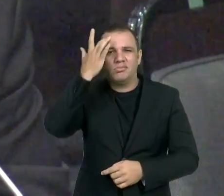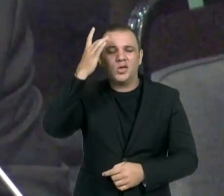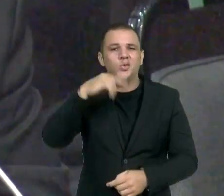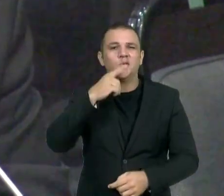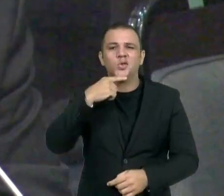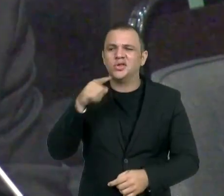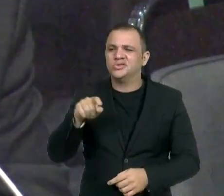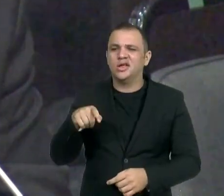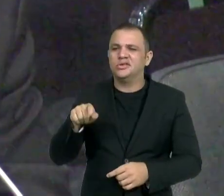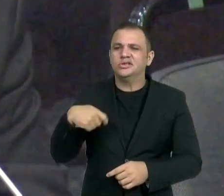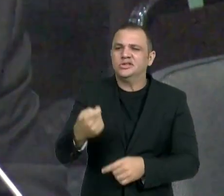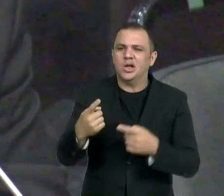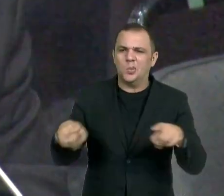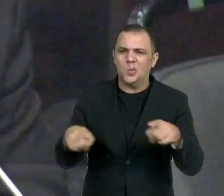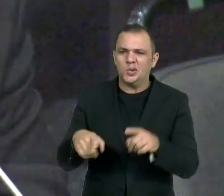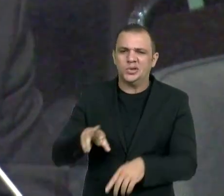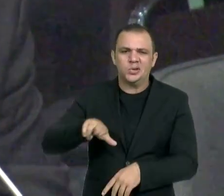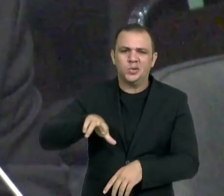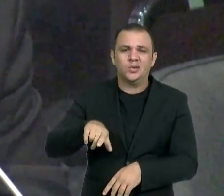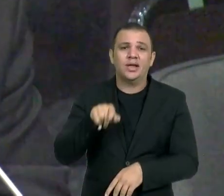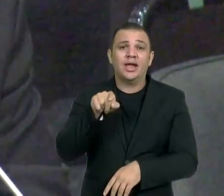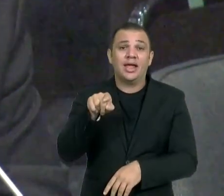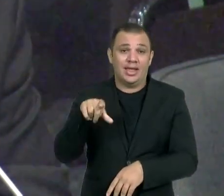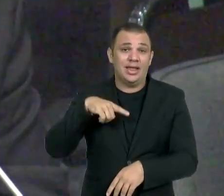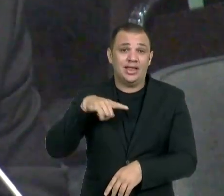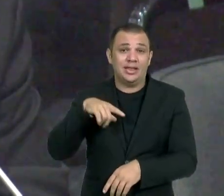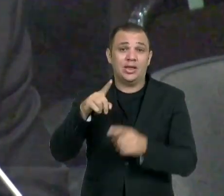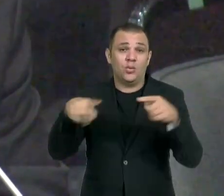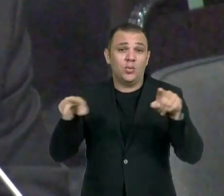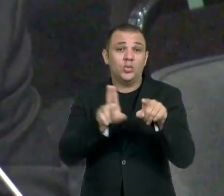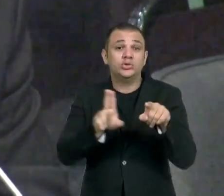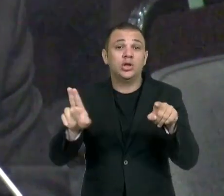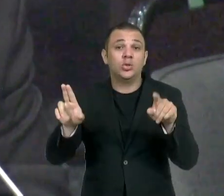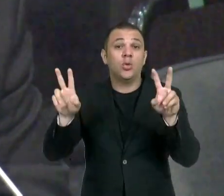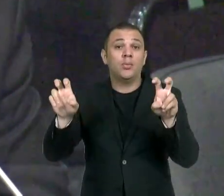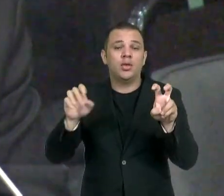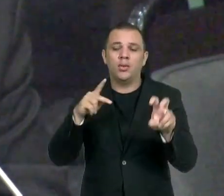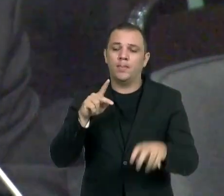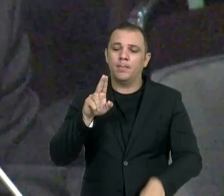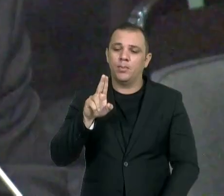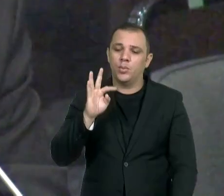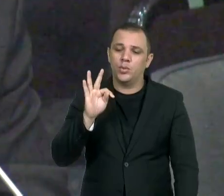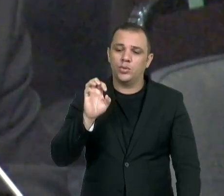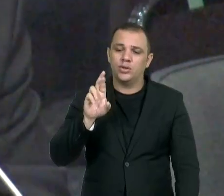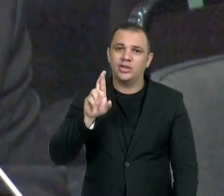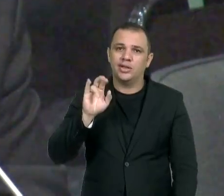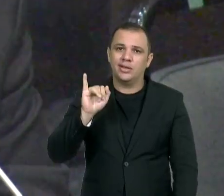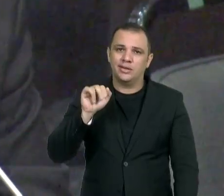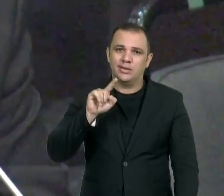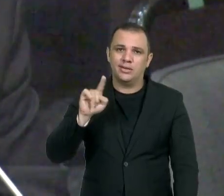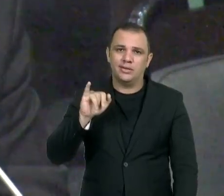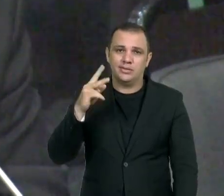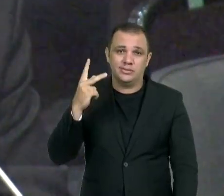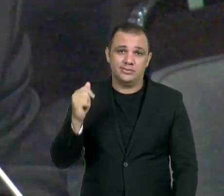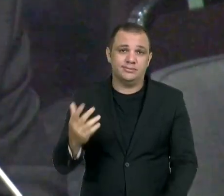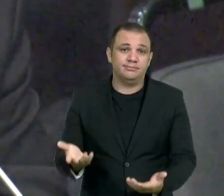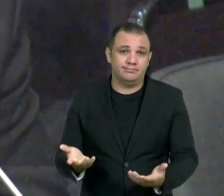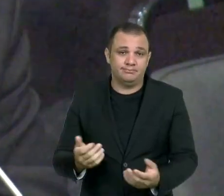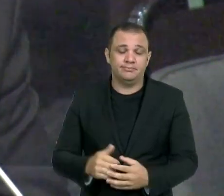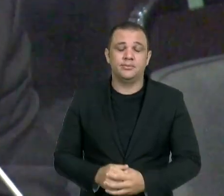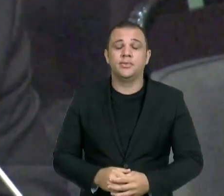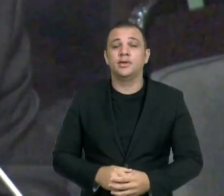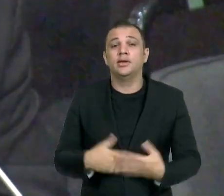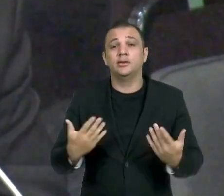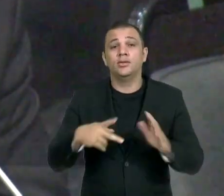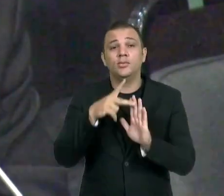seja música. Autor de uma música chamada Putariazinha, deputado Arnaldo. Então, assim, um projeto como o seu, nesse